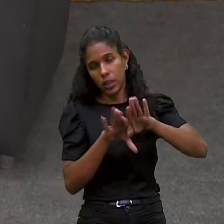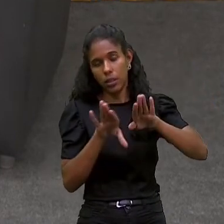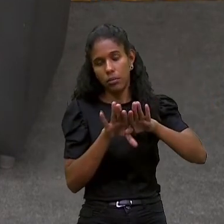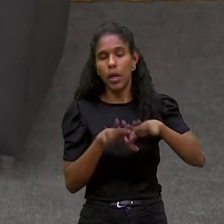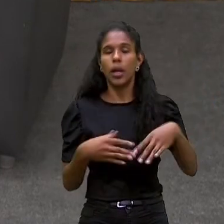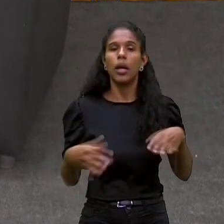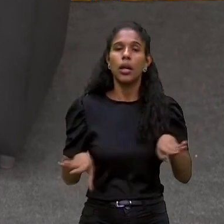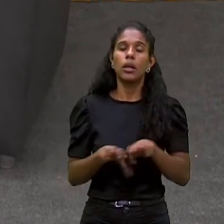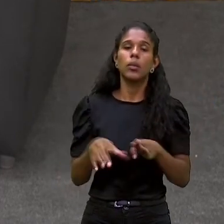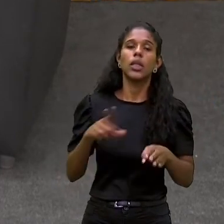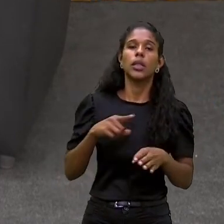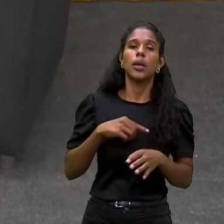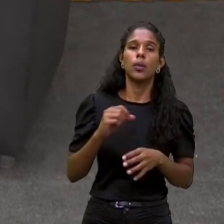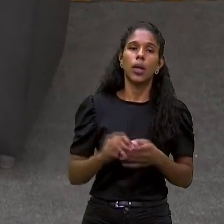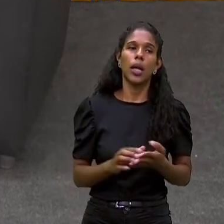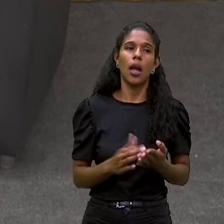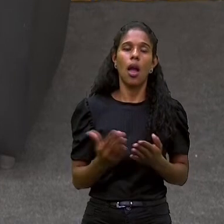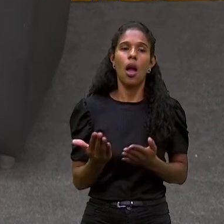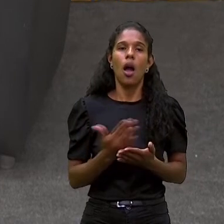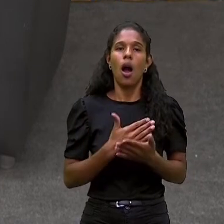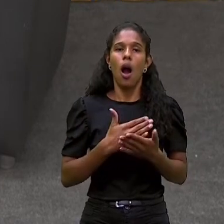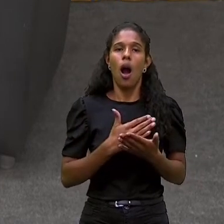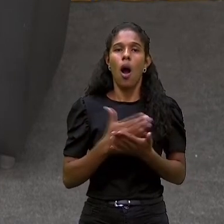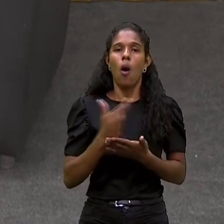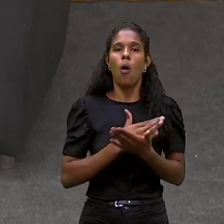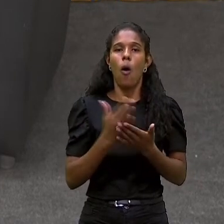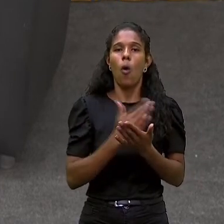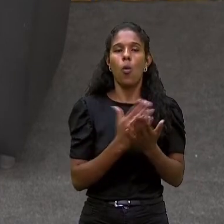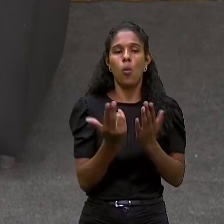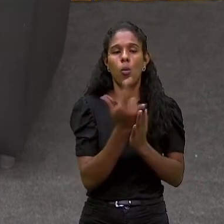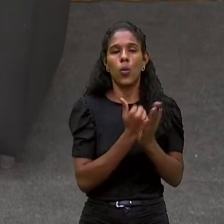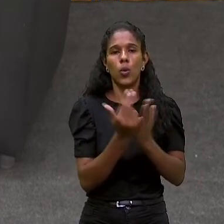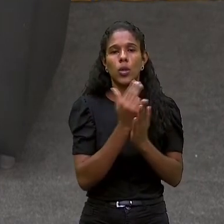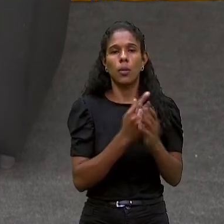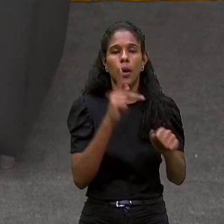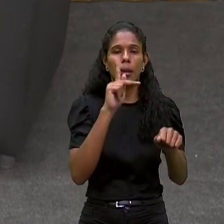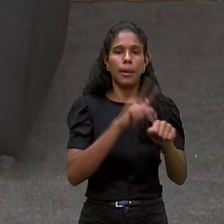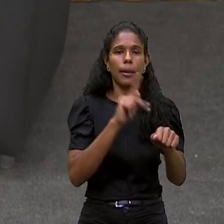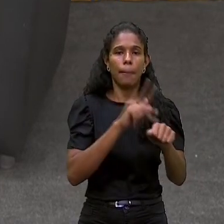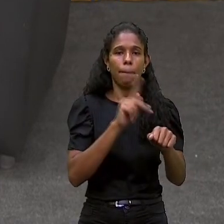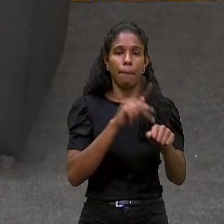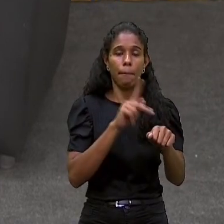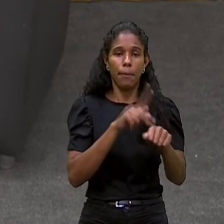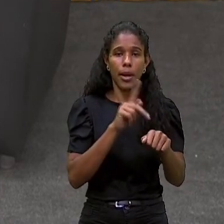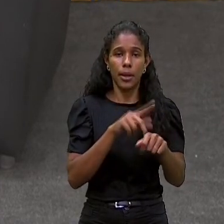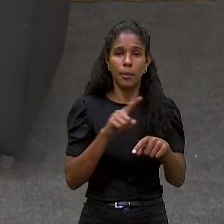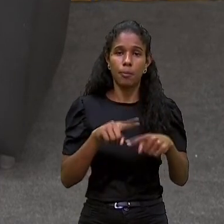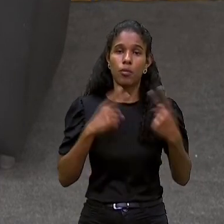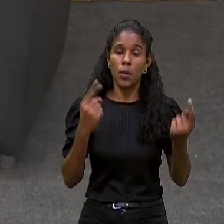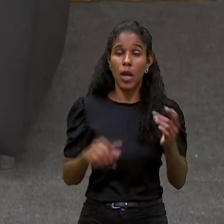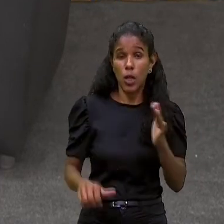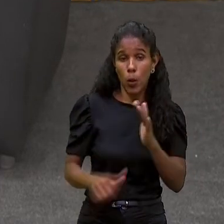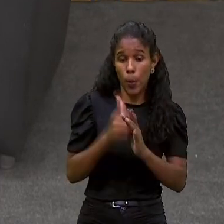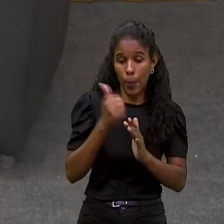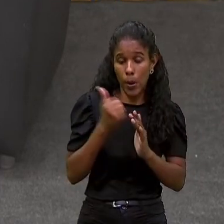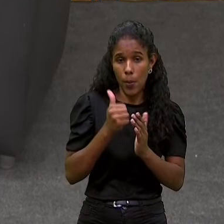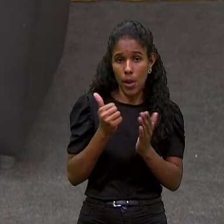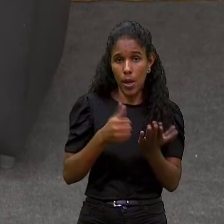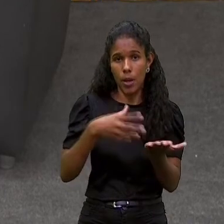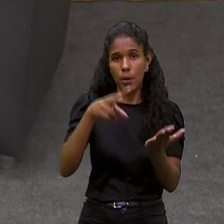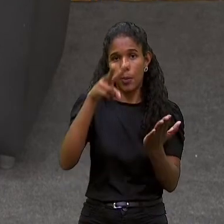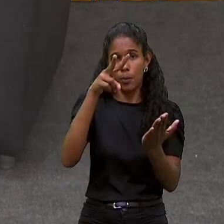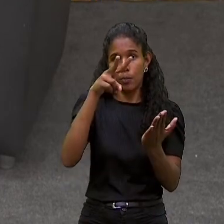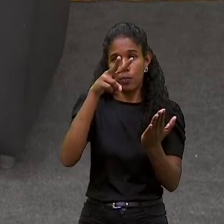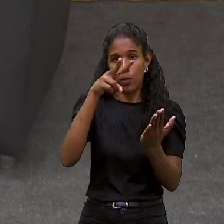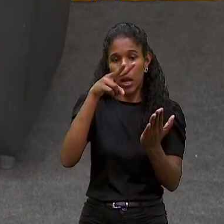e os livros, as grandes bibliotecas, todas copiaram. Mas Gutenberg, na Alemanha, produziu com a